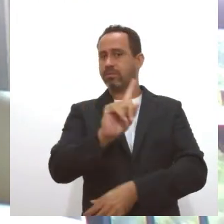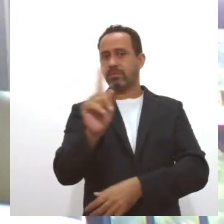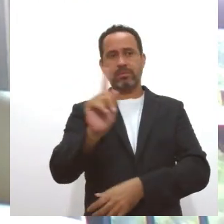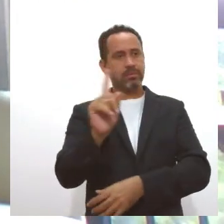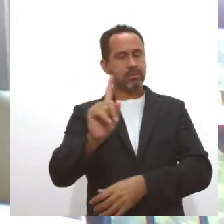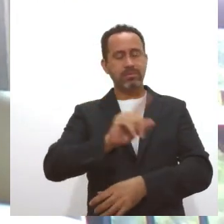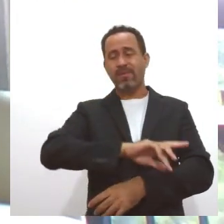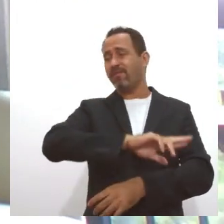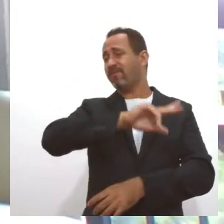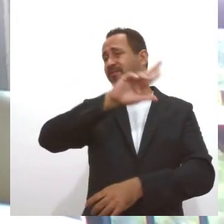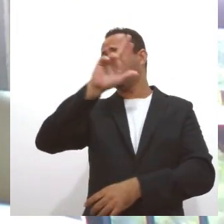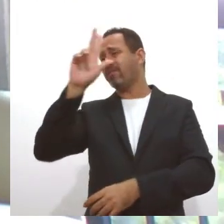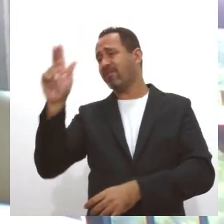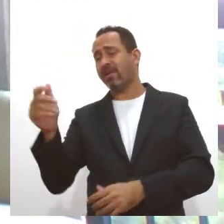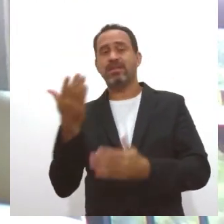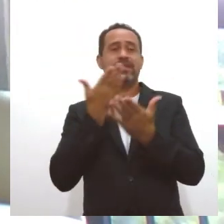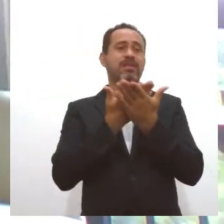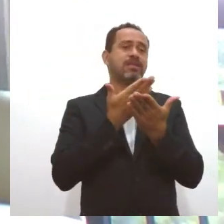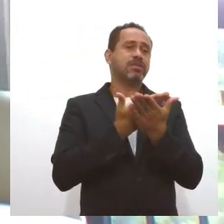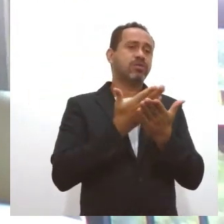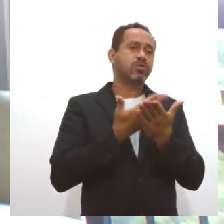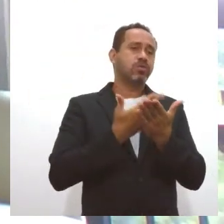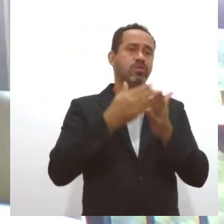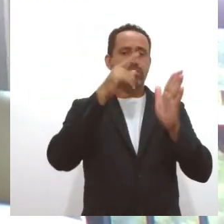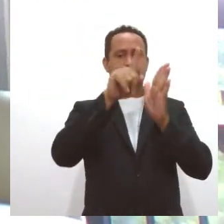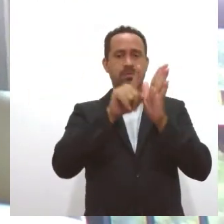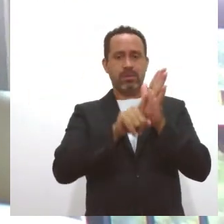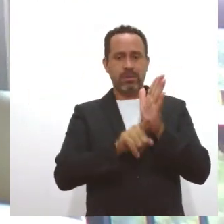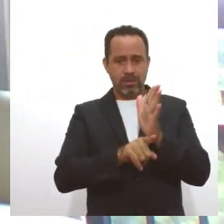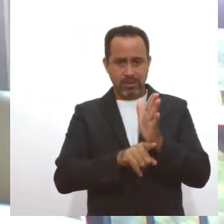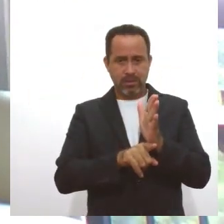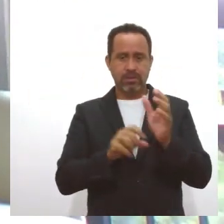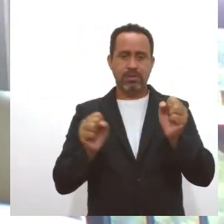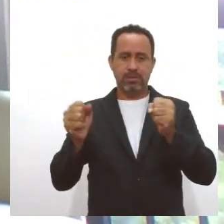aspectos ainda, principalmente nessas novas cepas, nessas novas variantes.